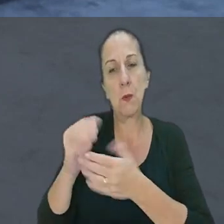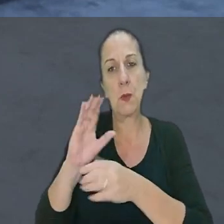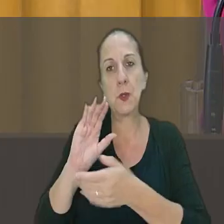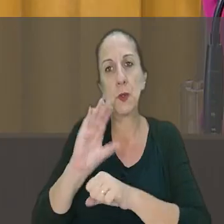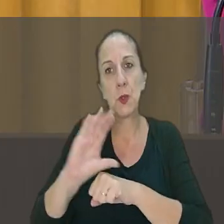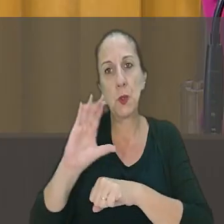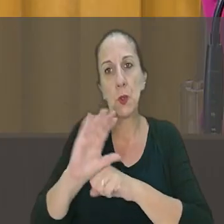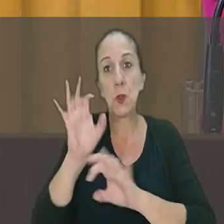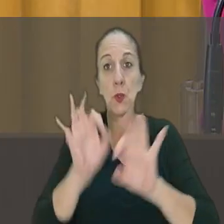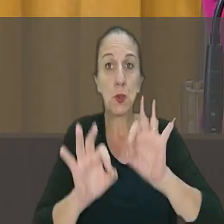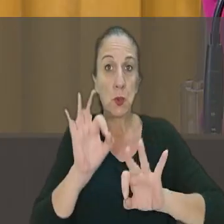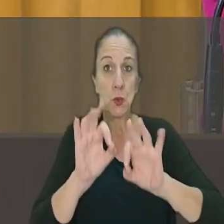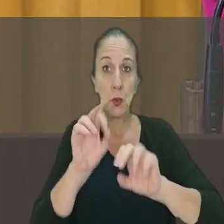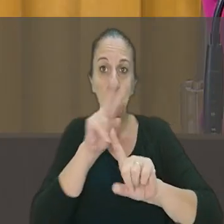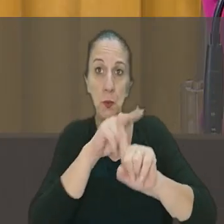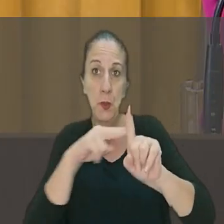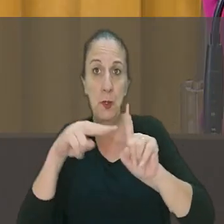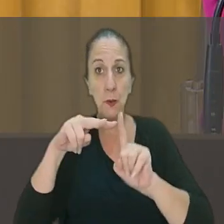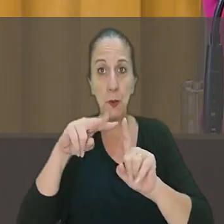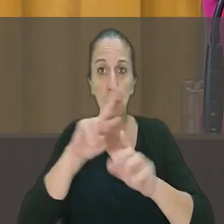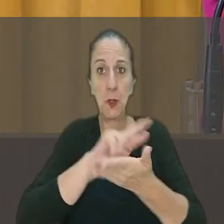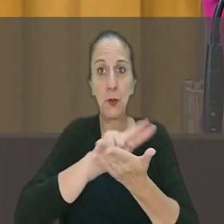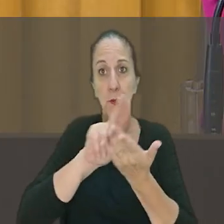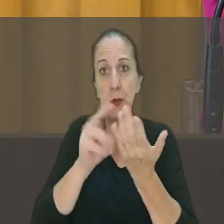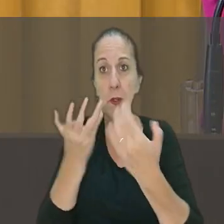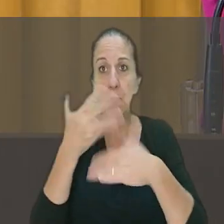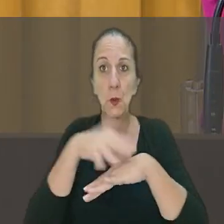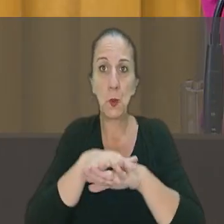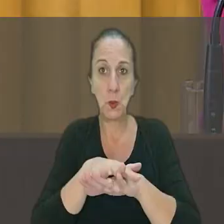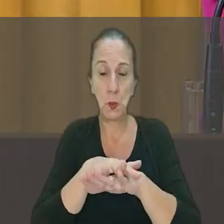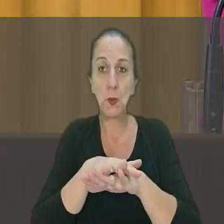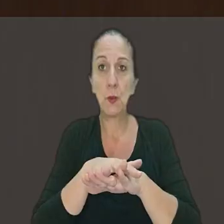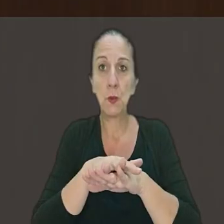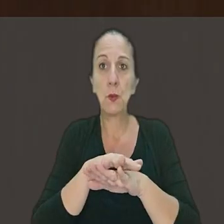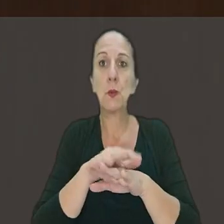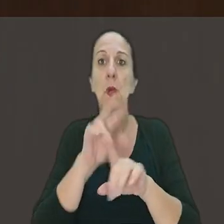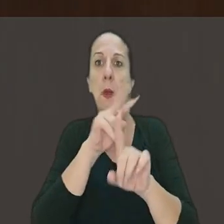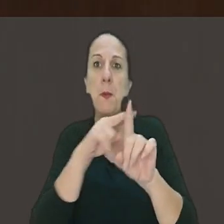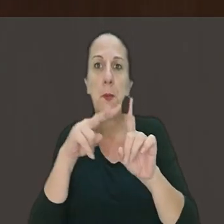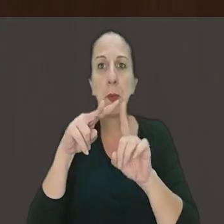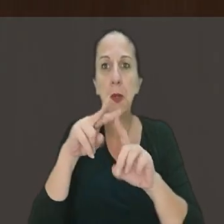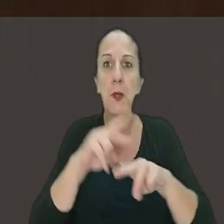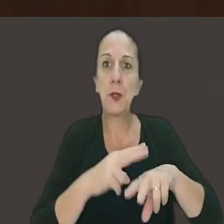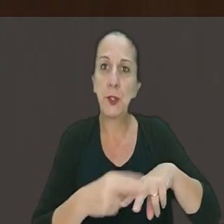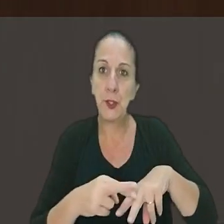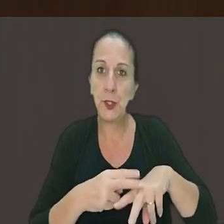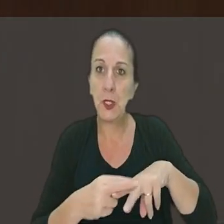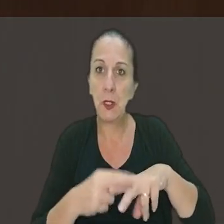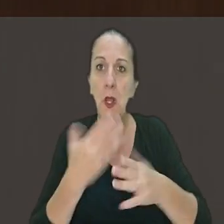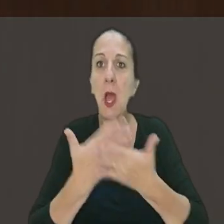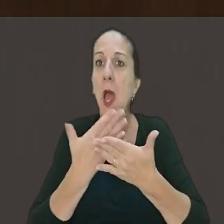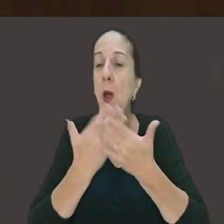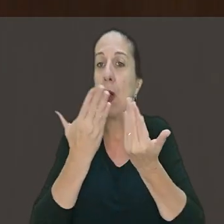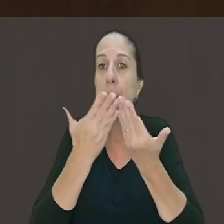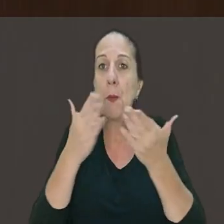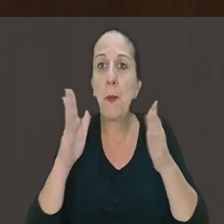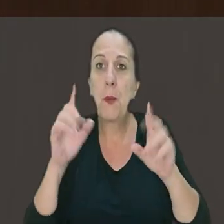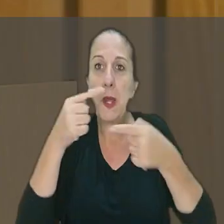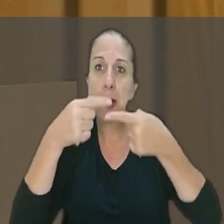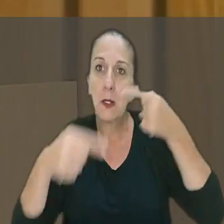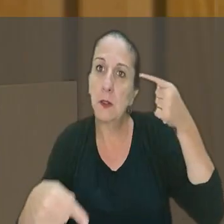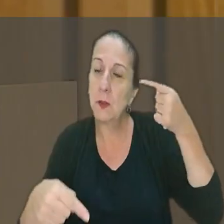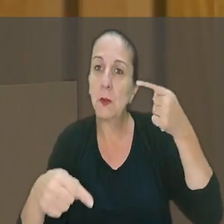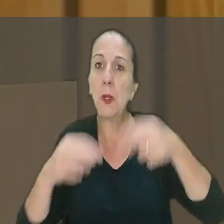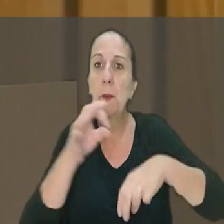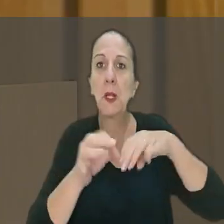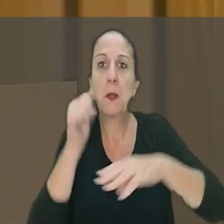iniciou o curso Julgamento com Perspectiva de Diversidade e Inclusão, Perspectiva de Gênero. Na aula de abertura, a ministra